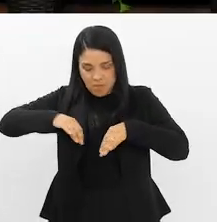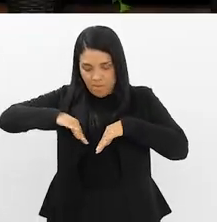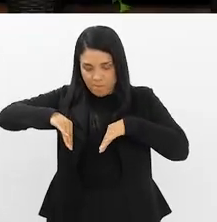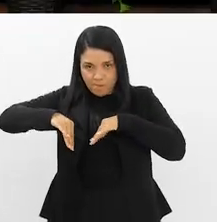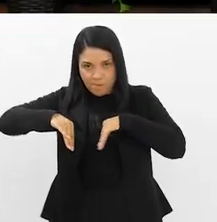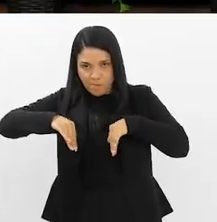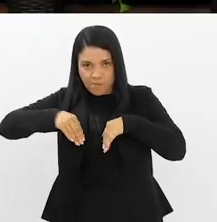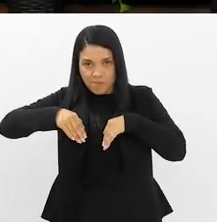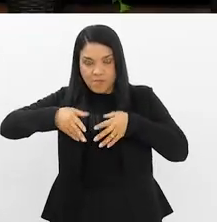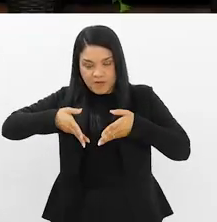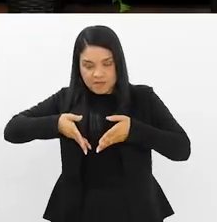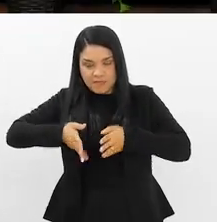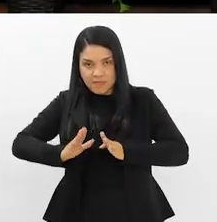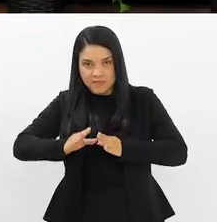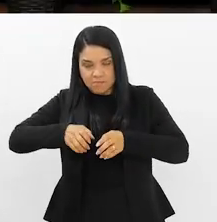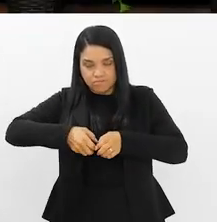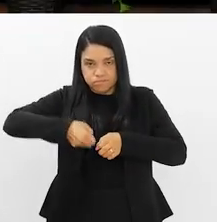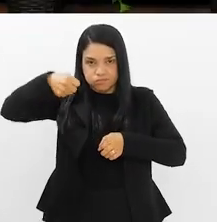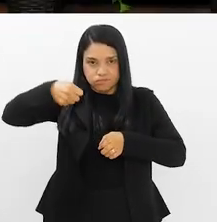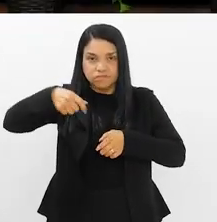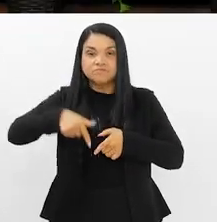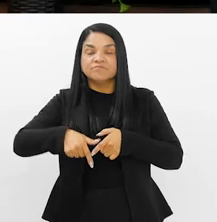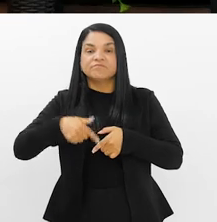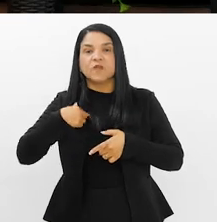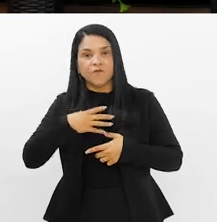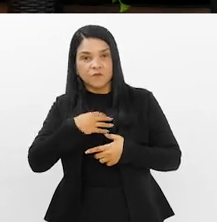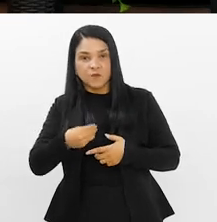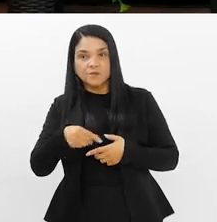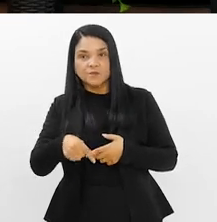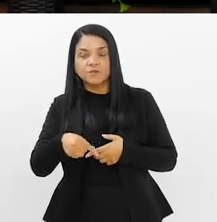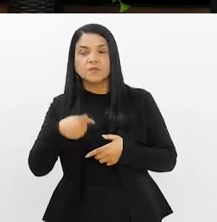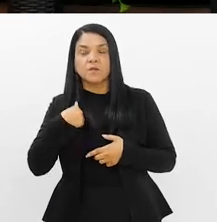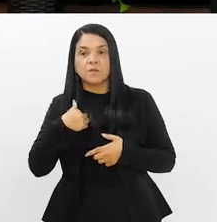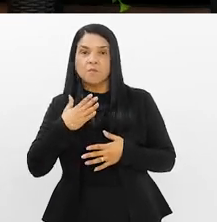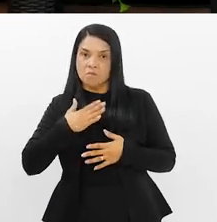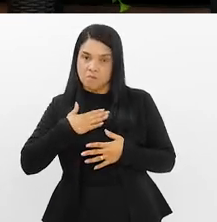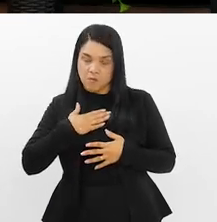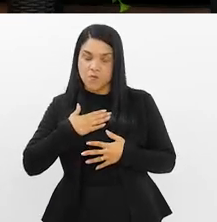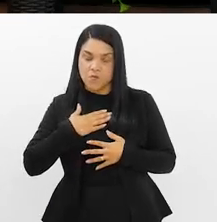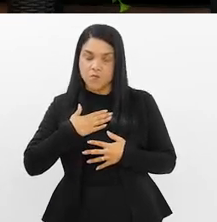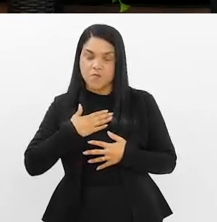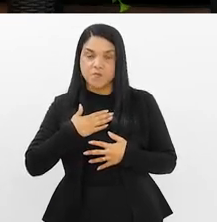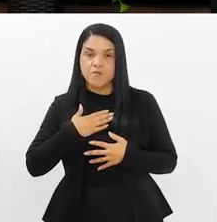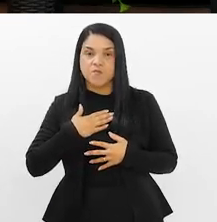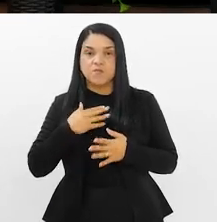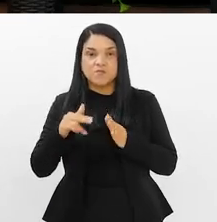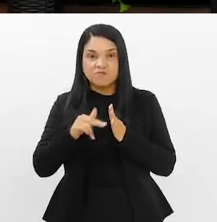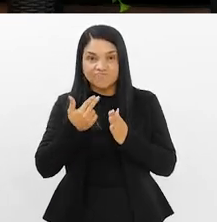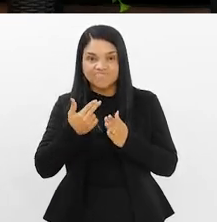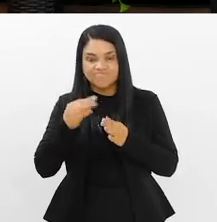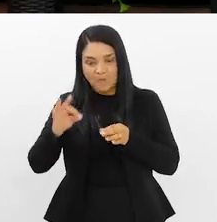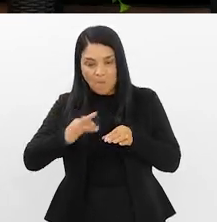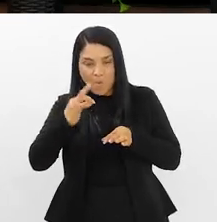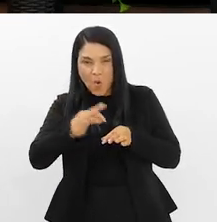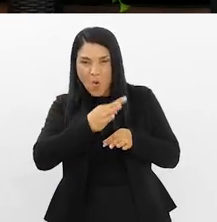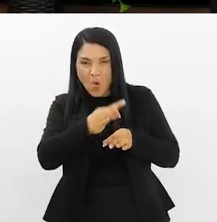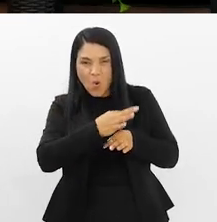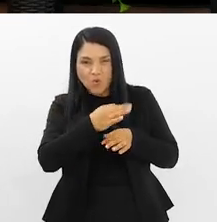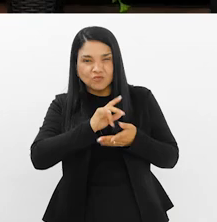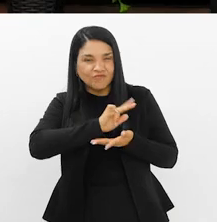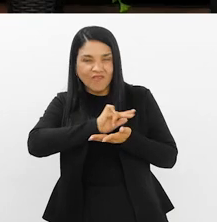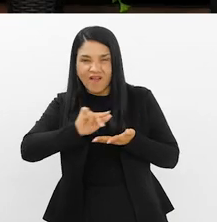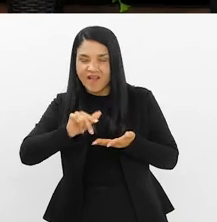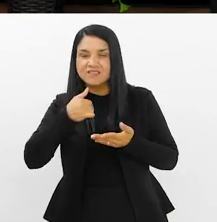um para sair puxar o outro, enfim, pelo menos no meu caso foi assim, e eu com uma cirurgia com